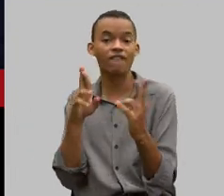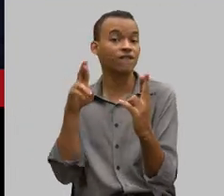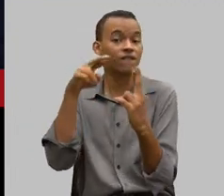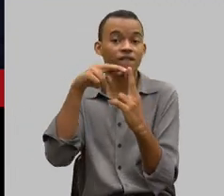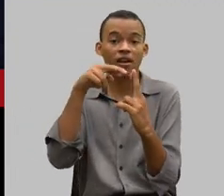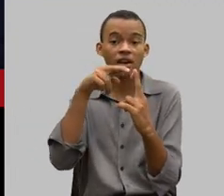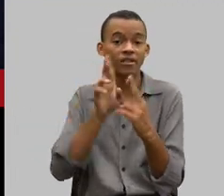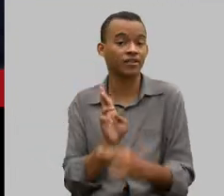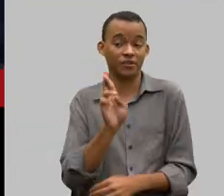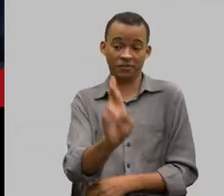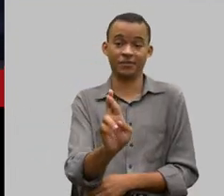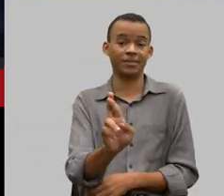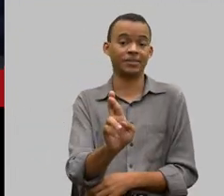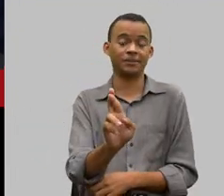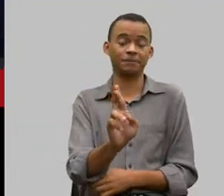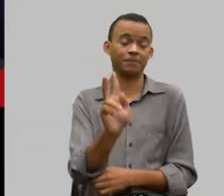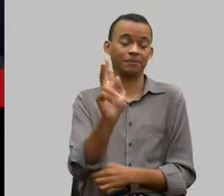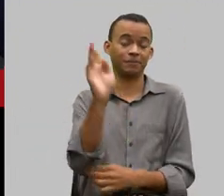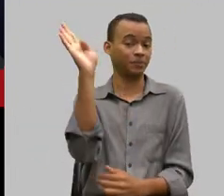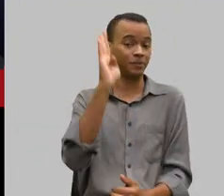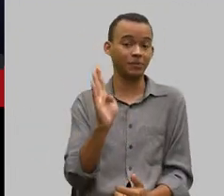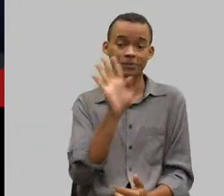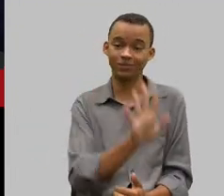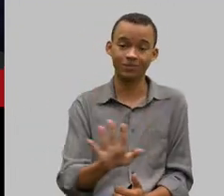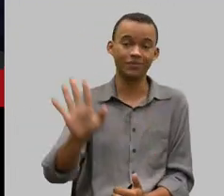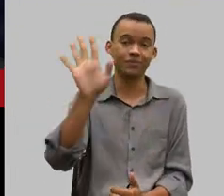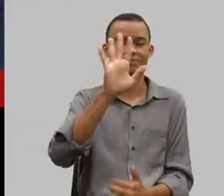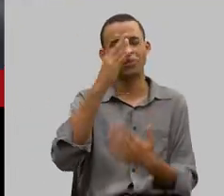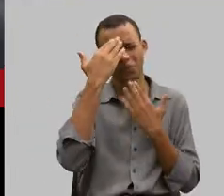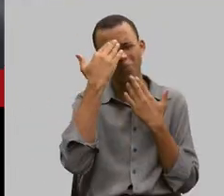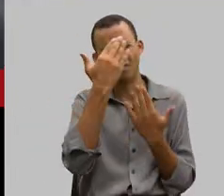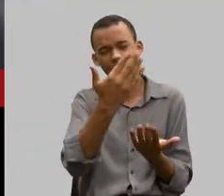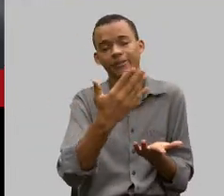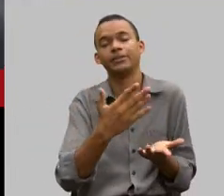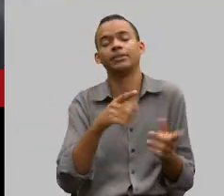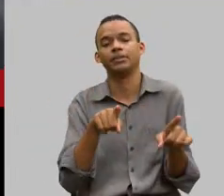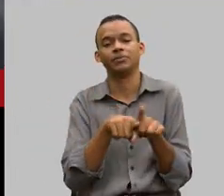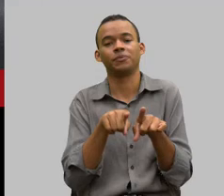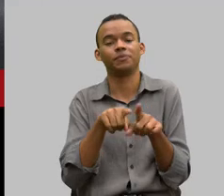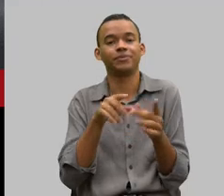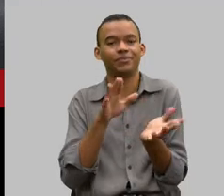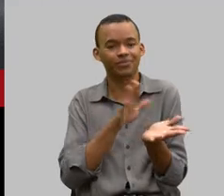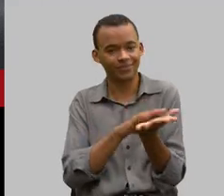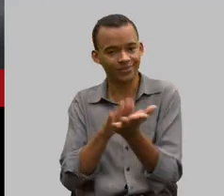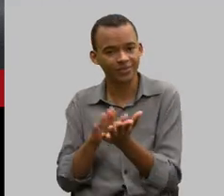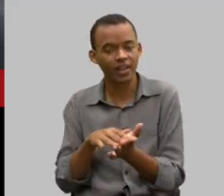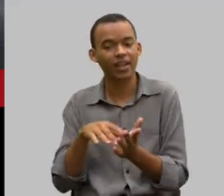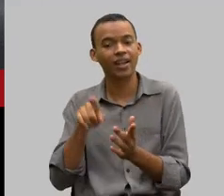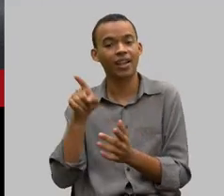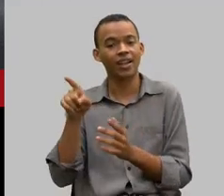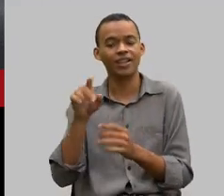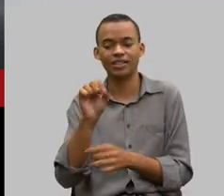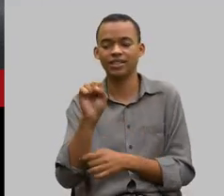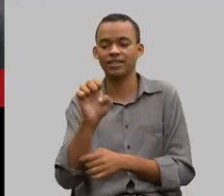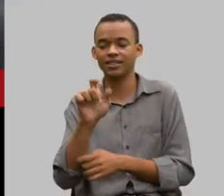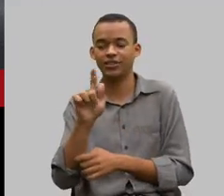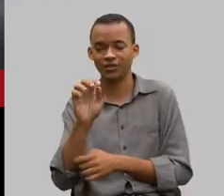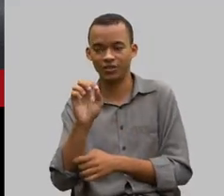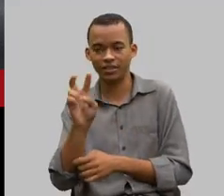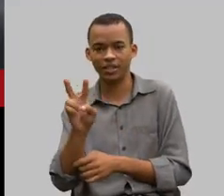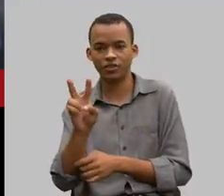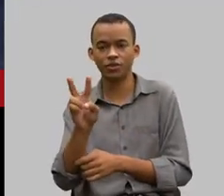todo então assim super legal obrigado pela oportunidade até para parabenizar todos os os meus colegas servidores da segov lá que são